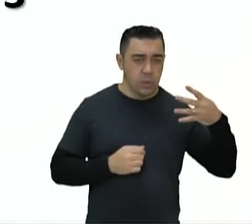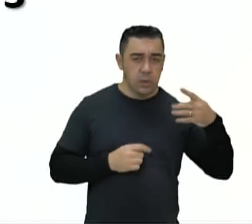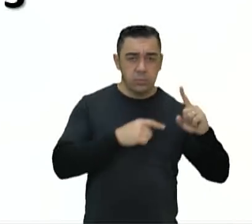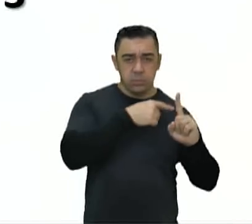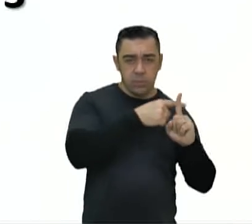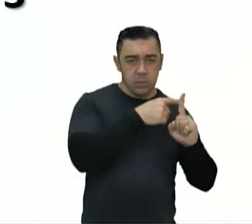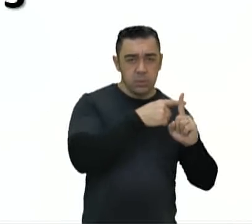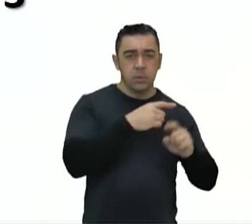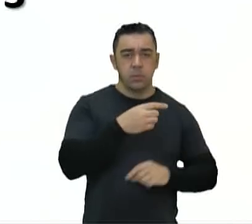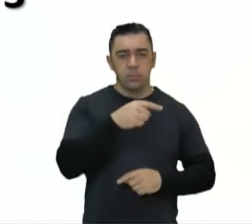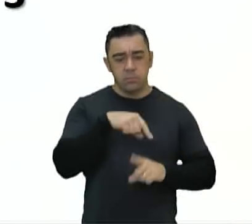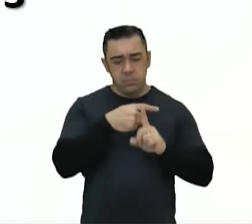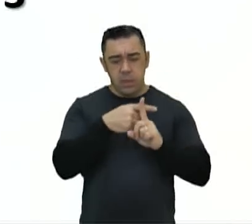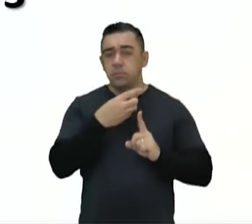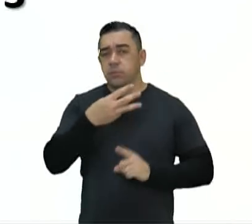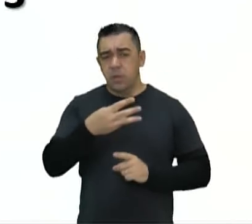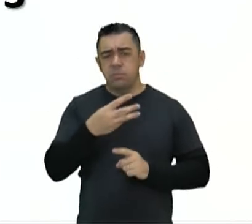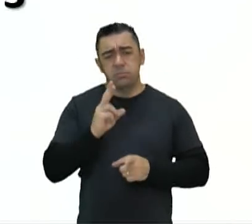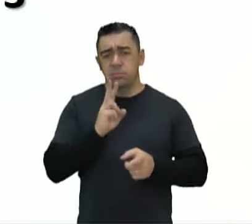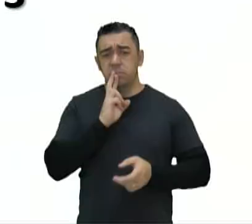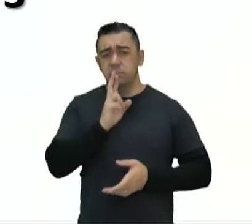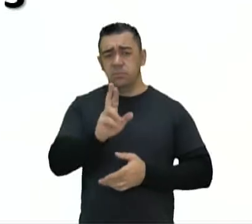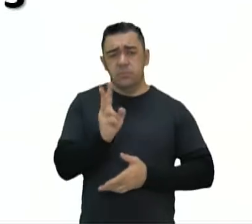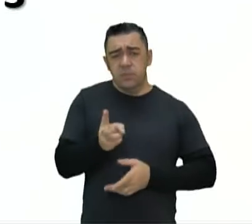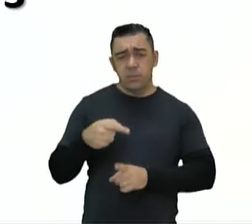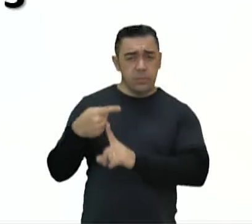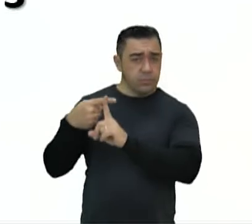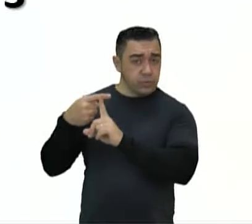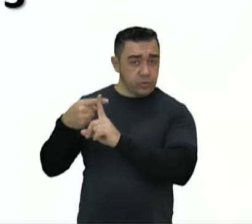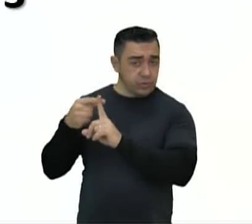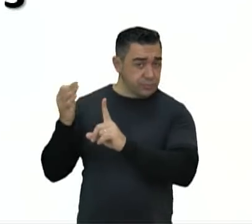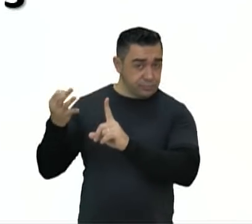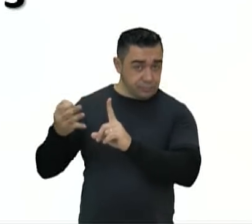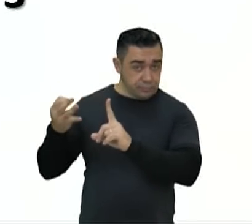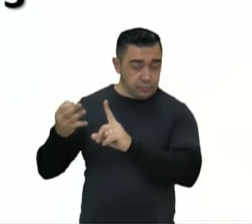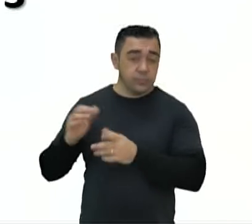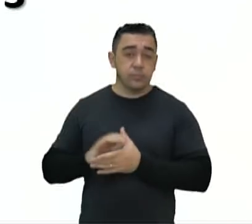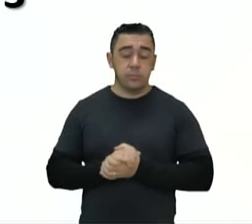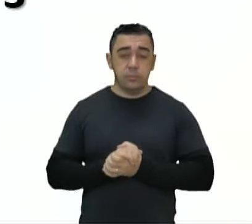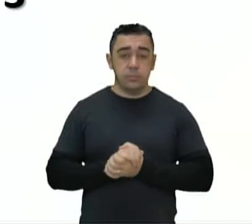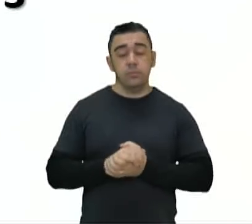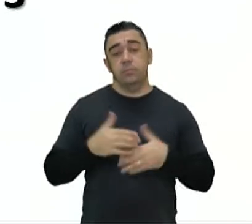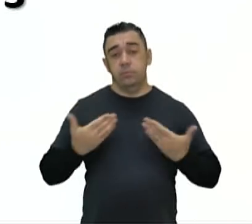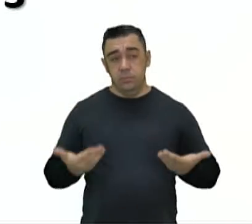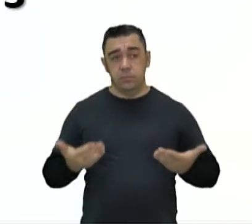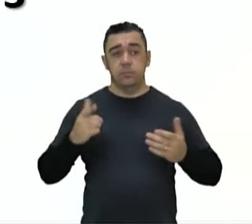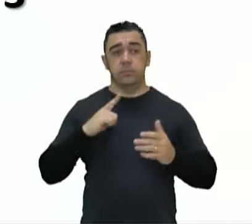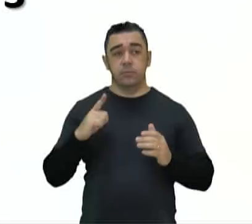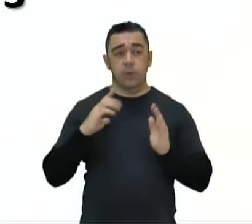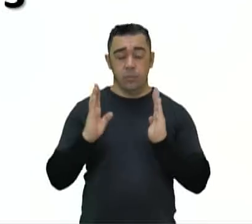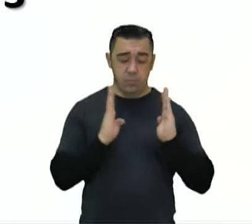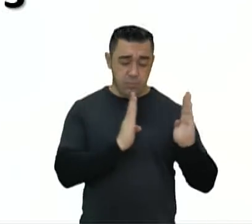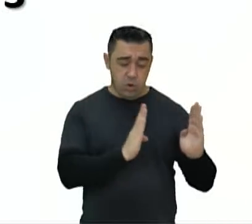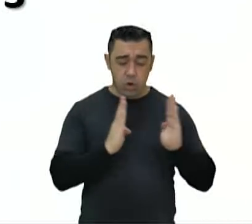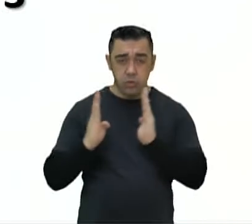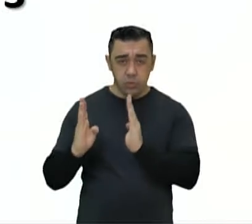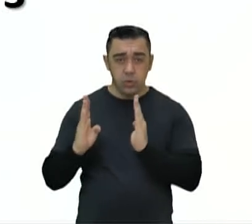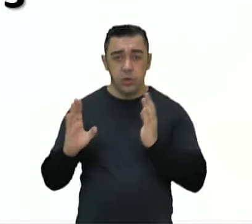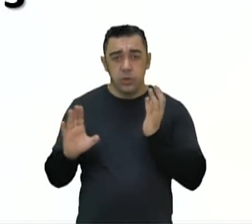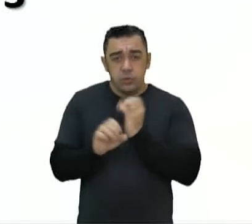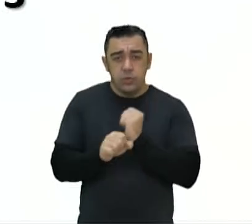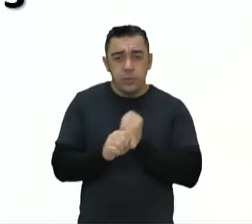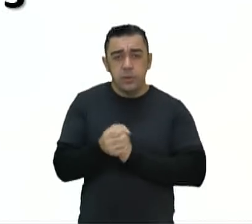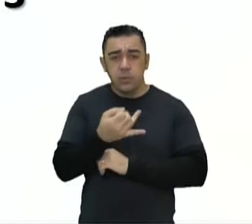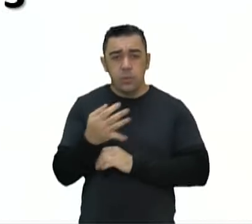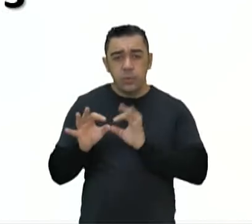da adição é sempre positivo. E o módulo do resultado é obtido somando os módulos das parcelas.